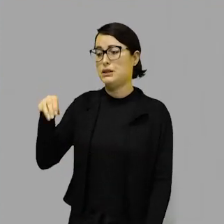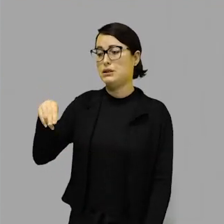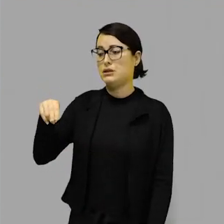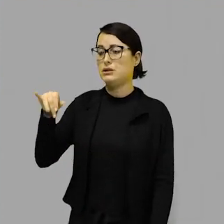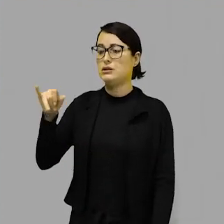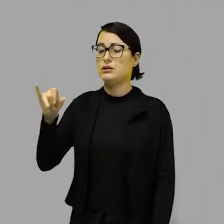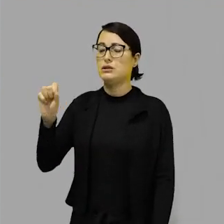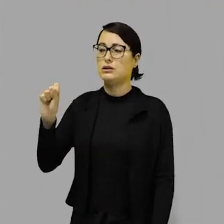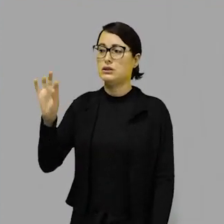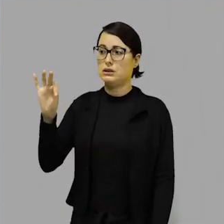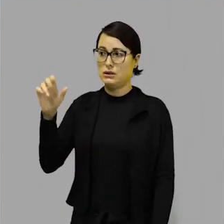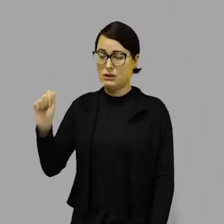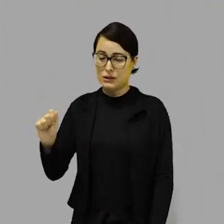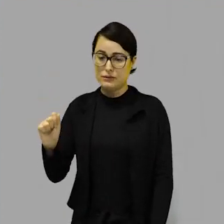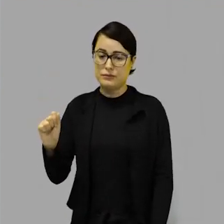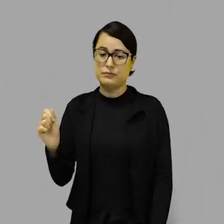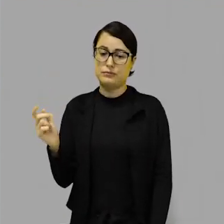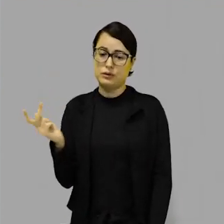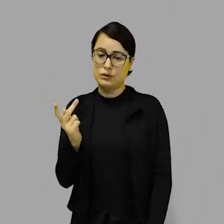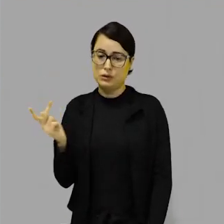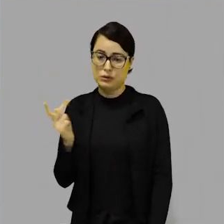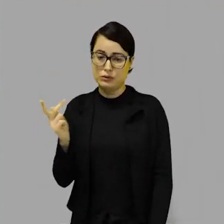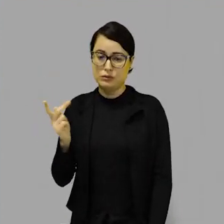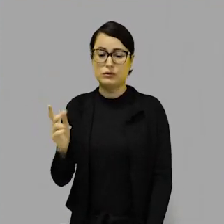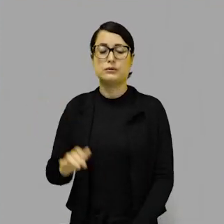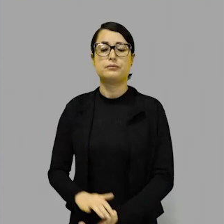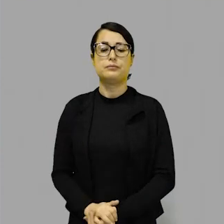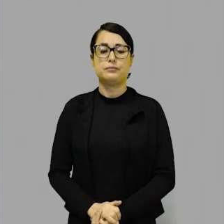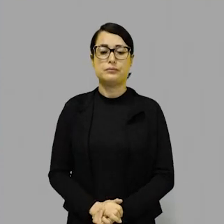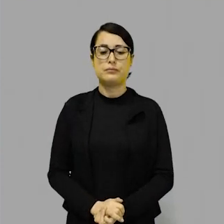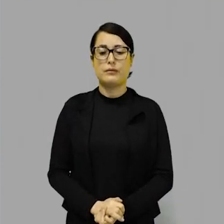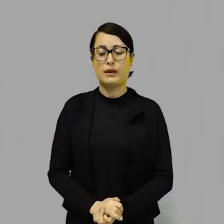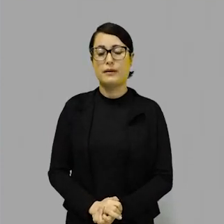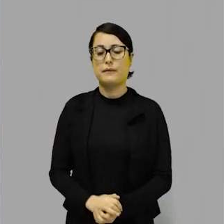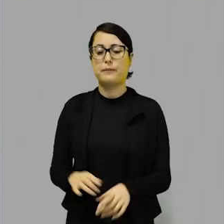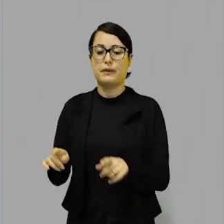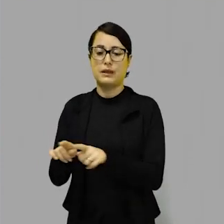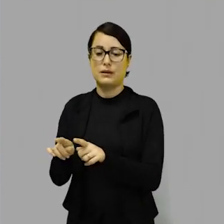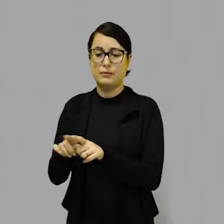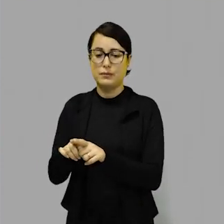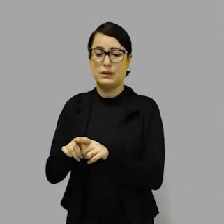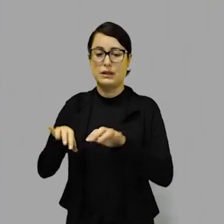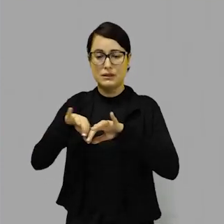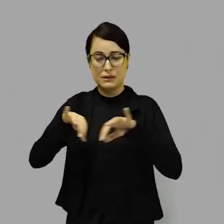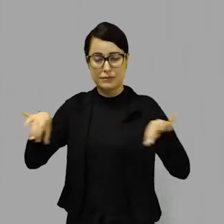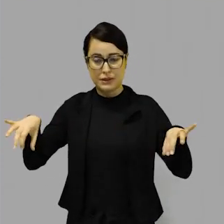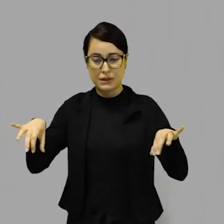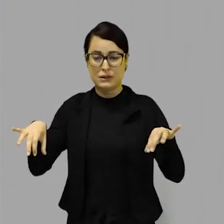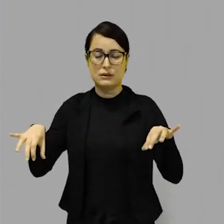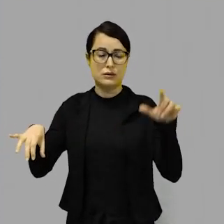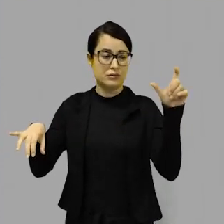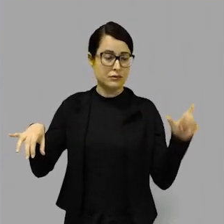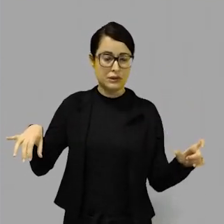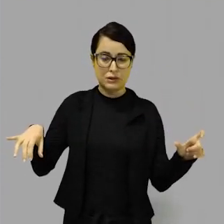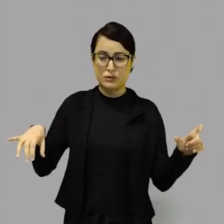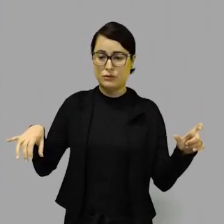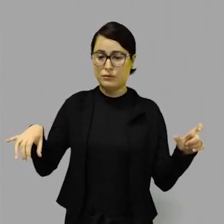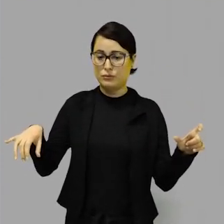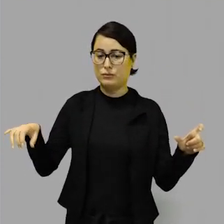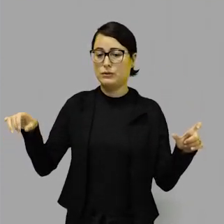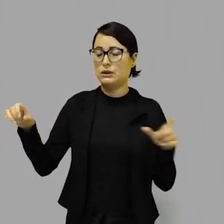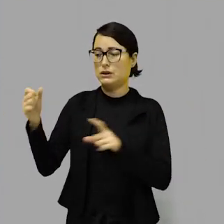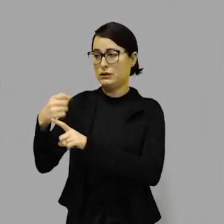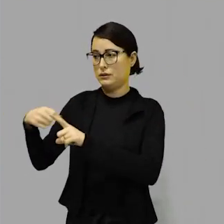Durkheim. Então existe essa separação, o meio social e o indivíduo, como se fossem coisas diferentes. Só